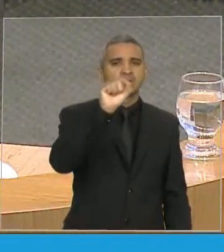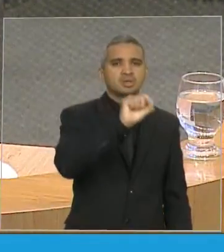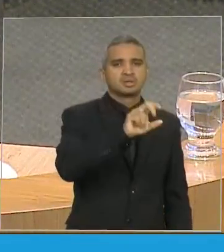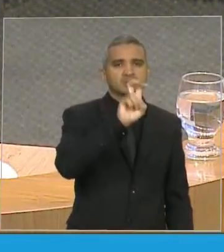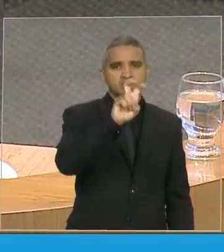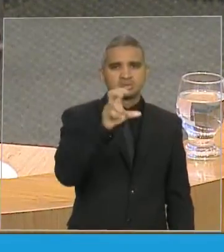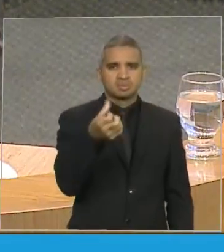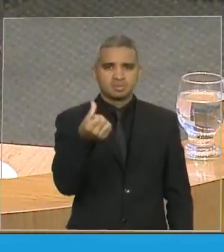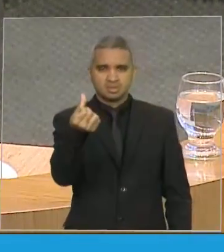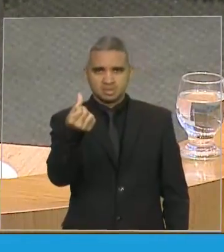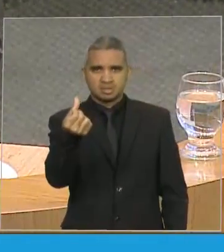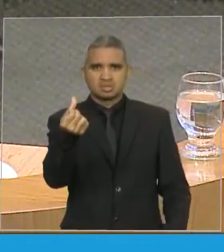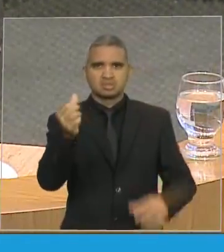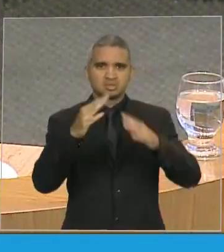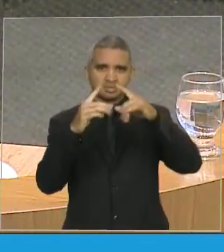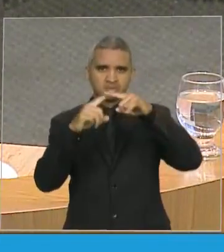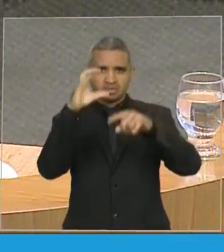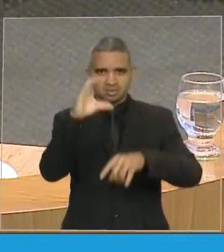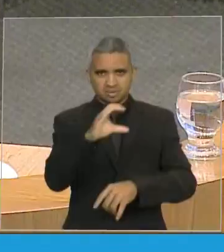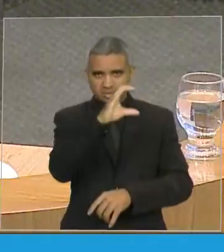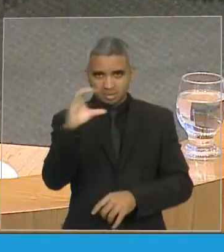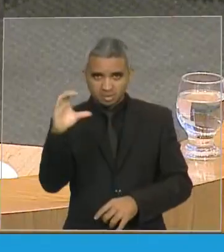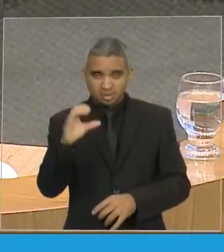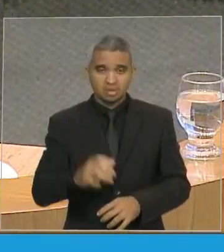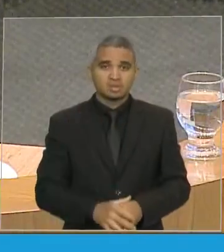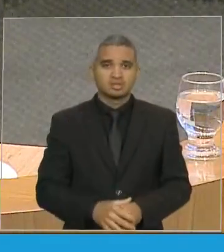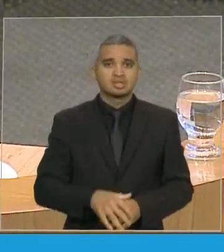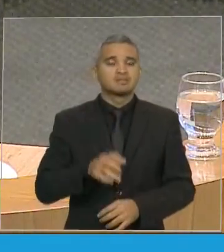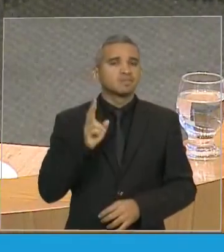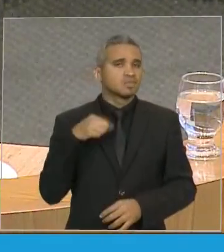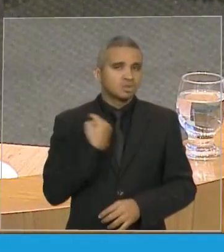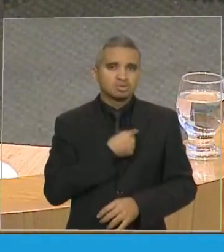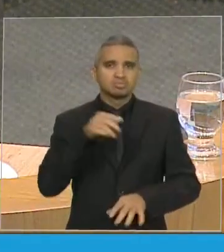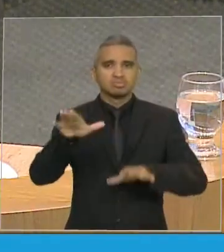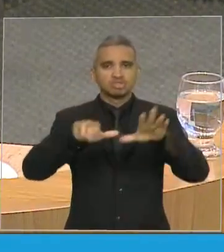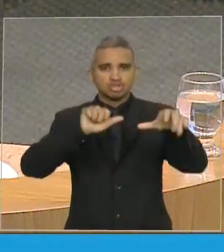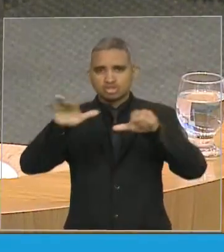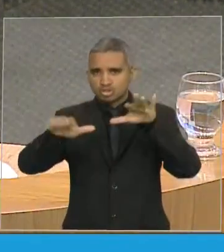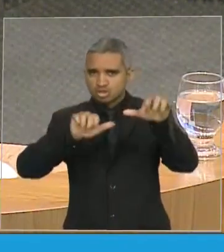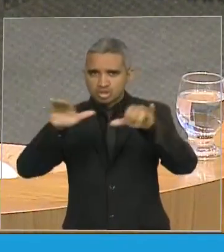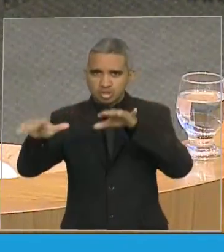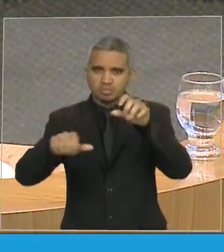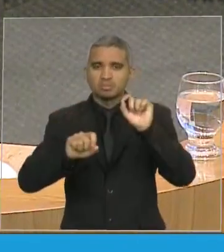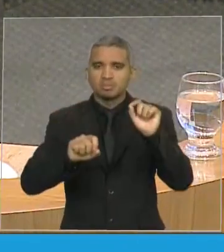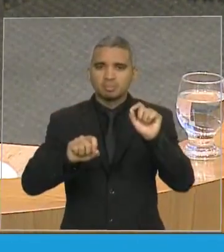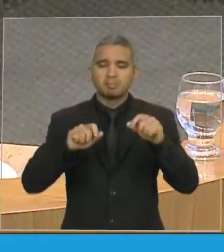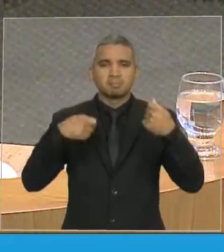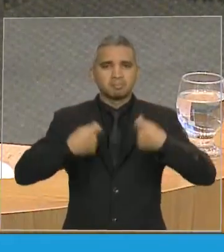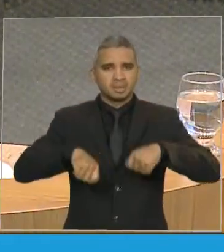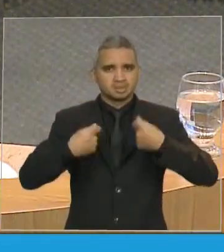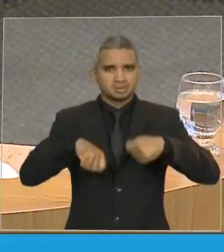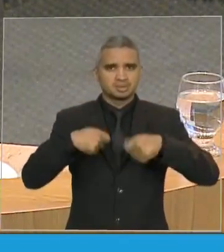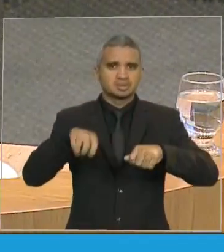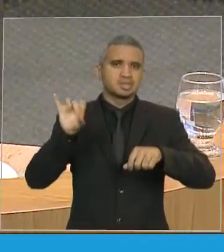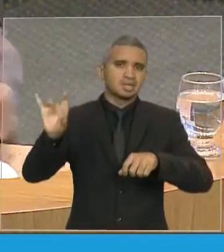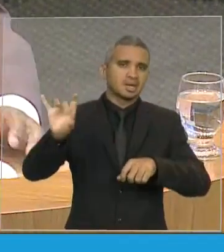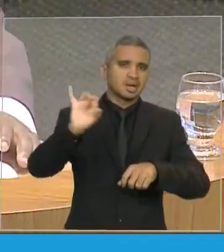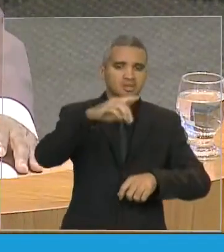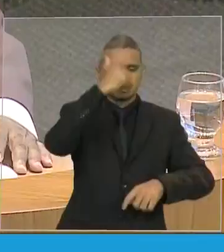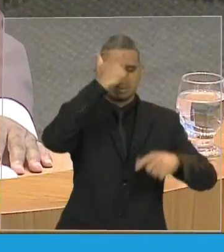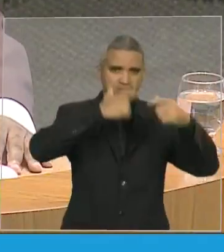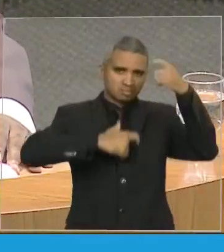que nós tivemos, o chamamento é sempre o mesmo. Sejamos agentes da paz